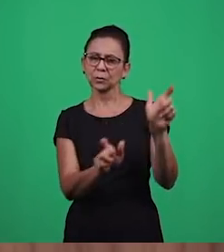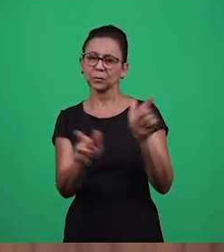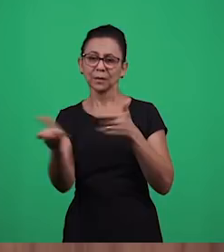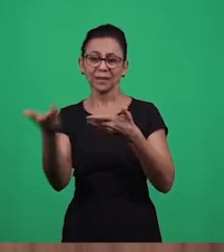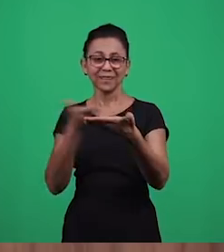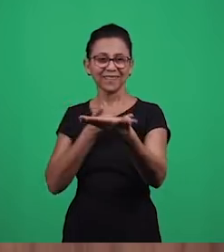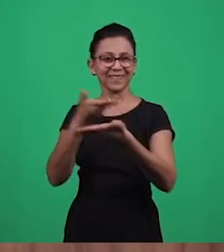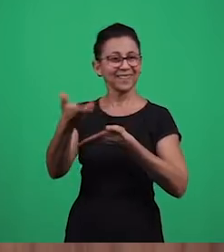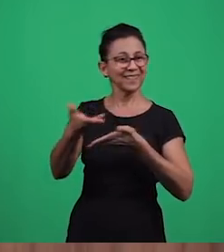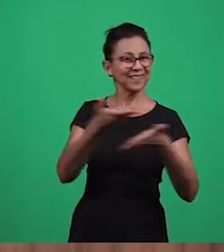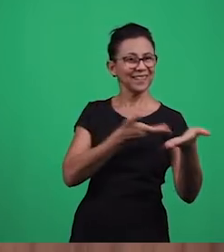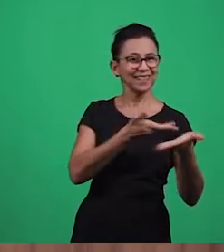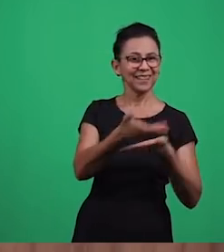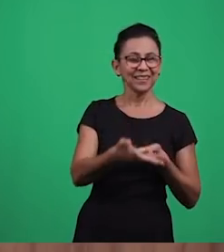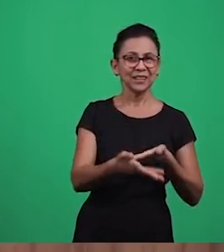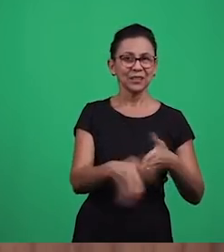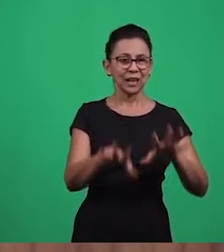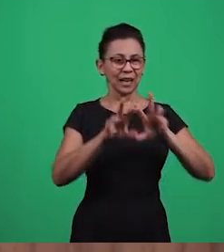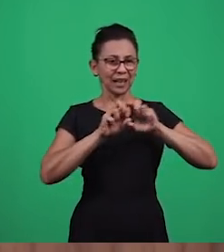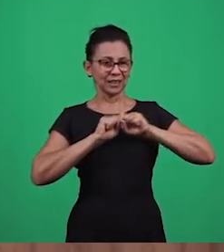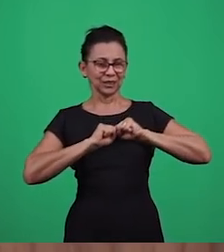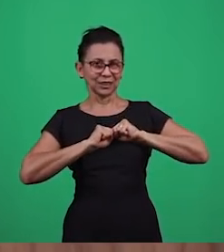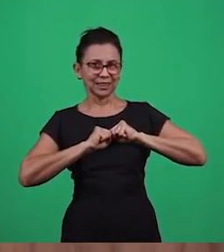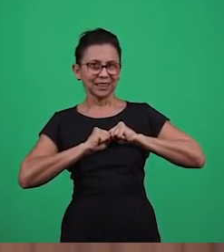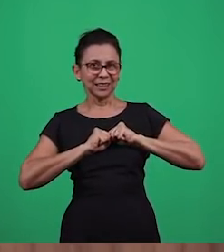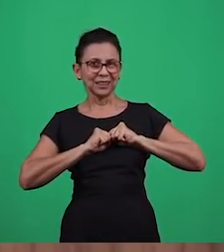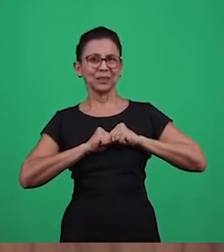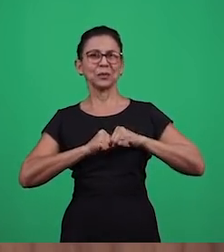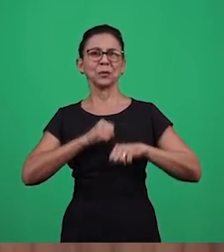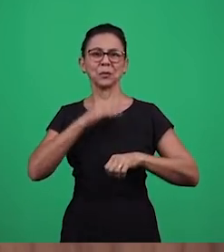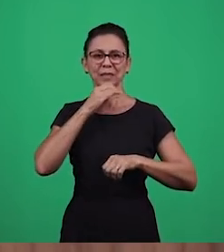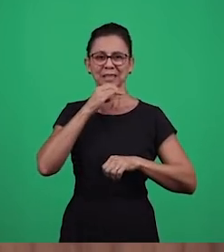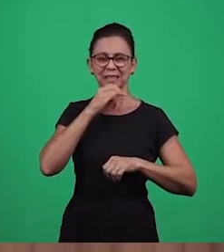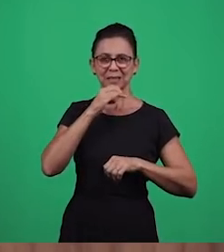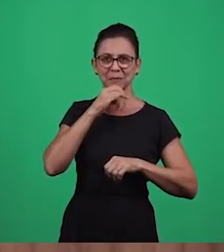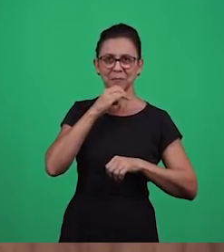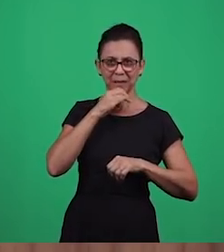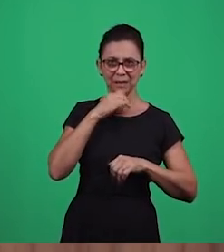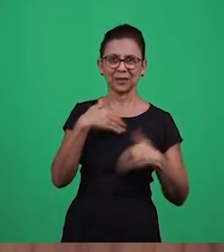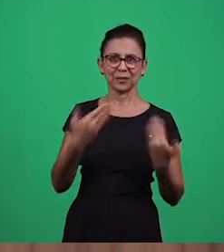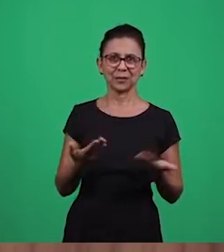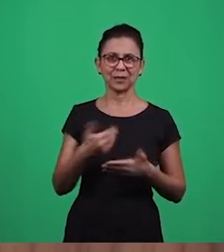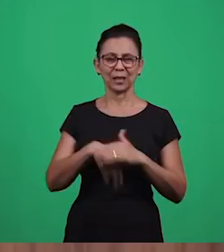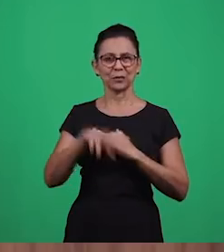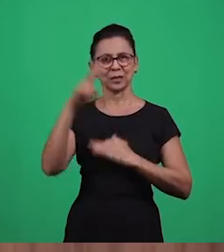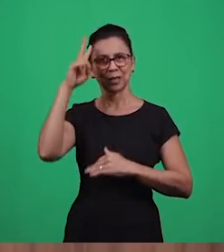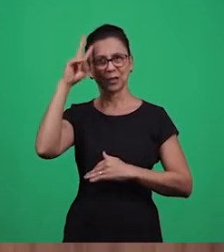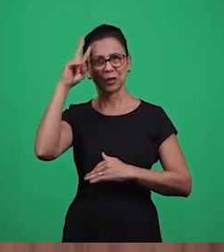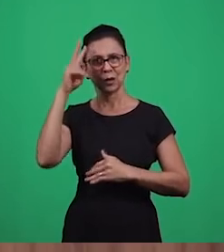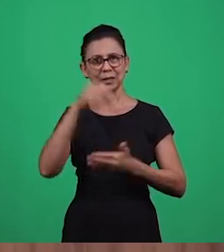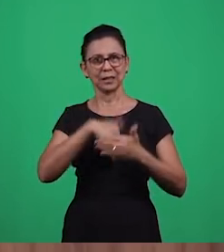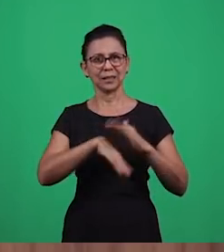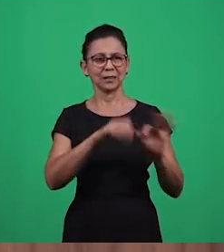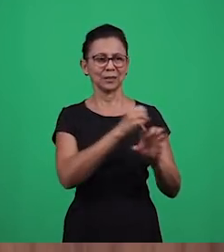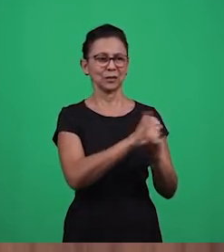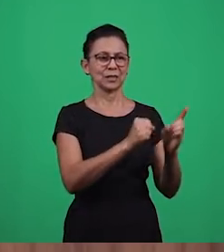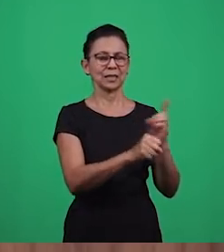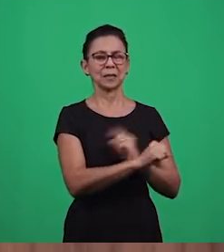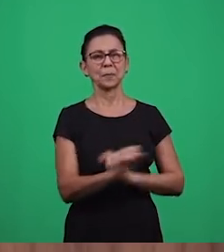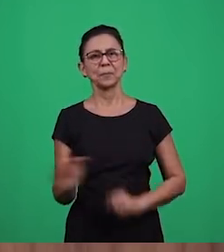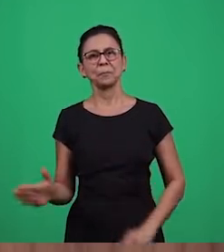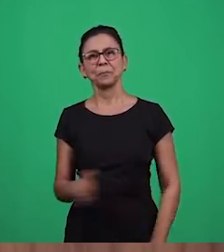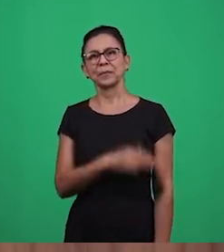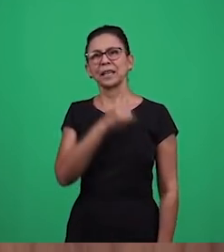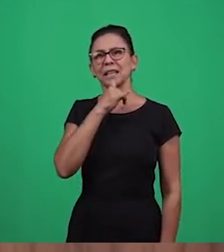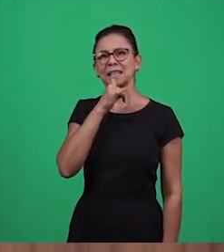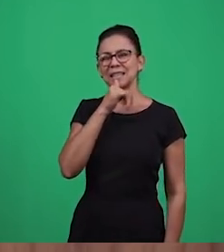se apropriando dessas regras que vão sendo construídas social e historicamente. Por exemplo, quando a